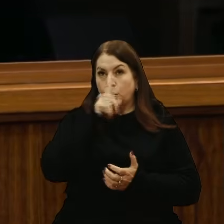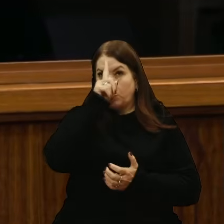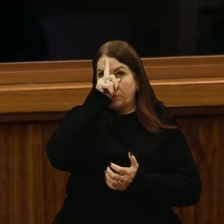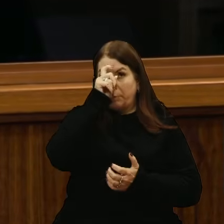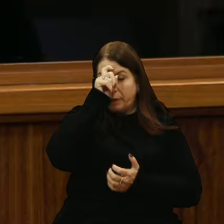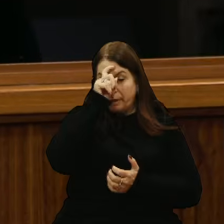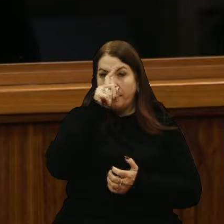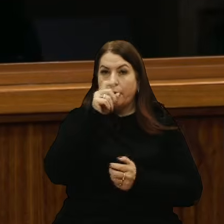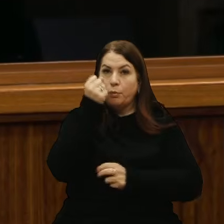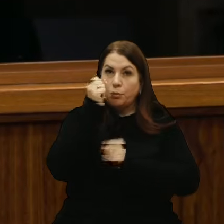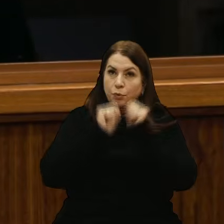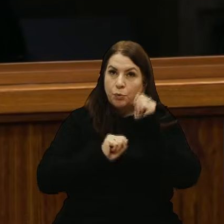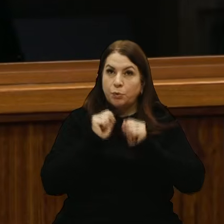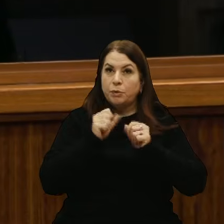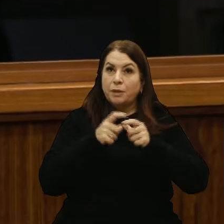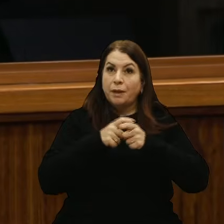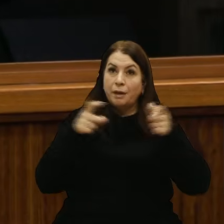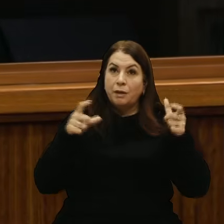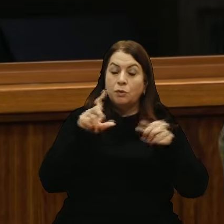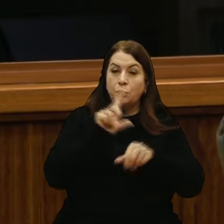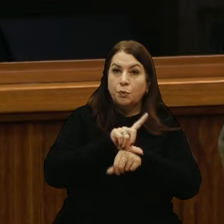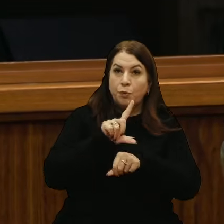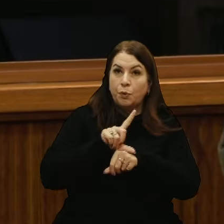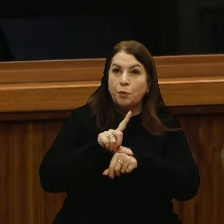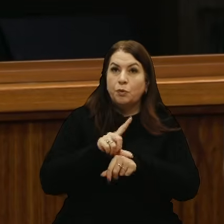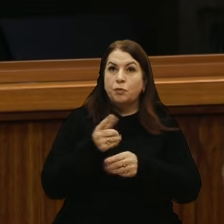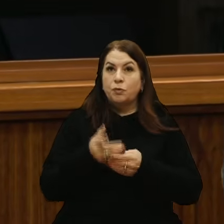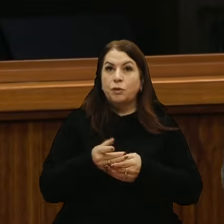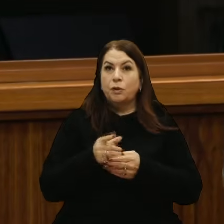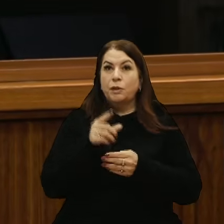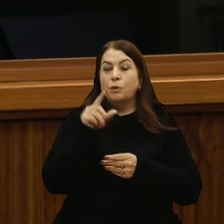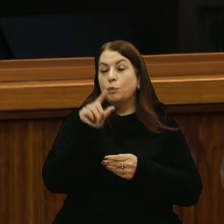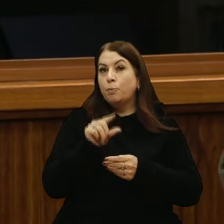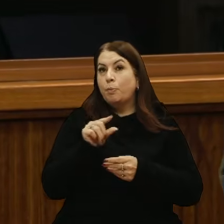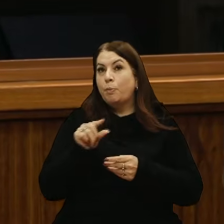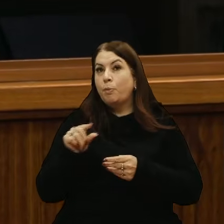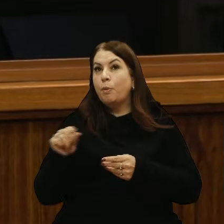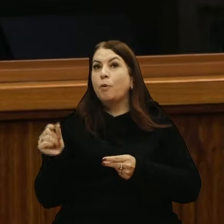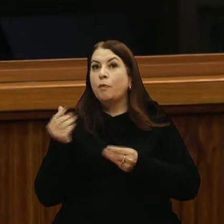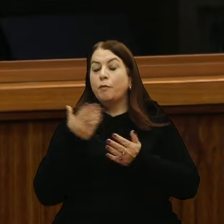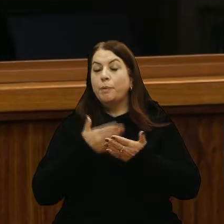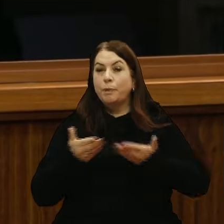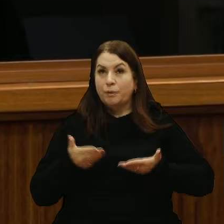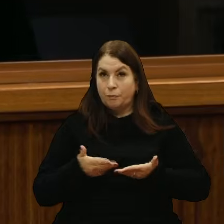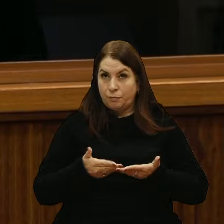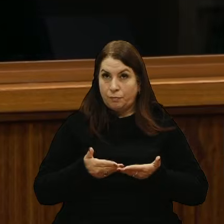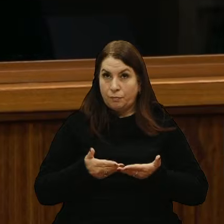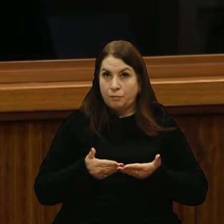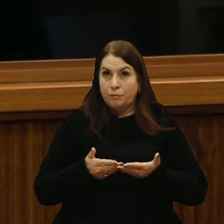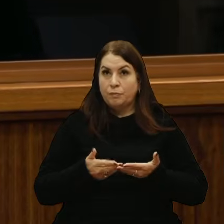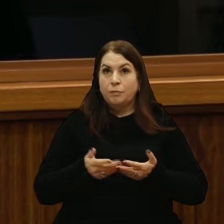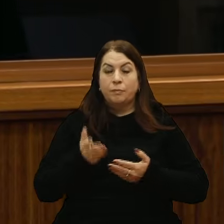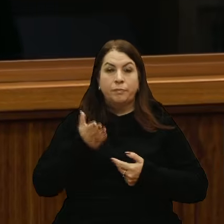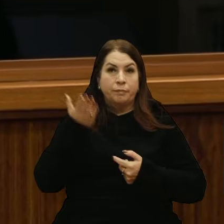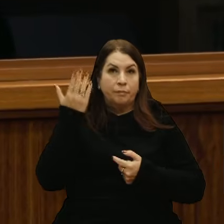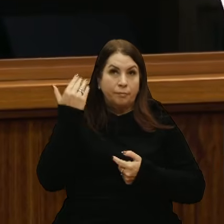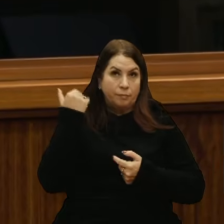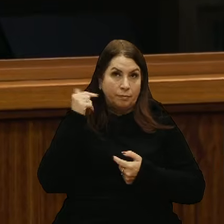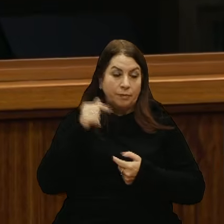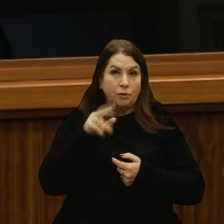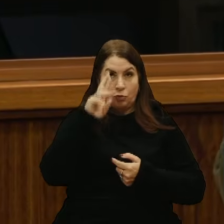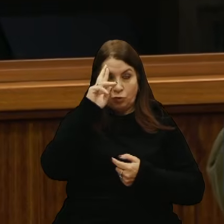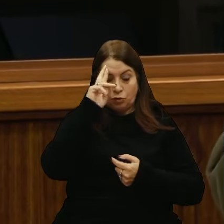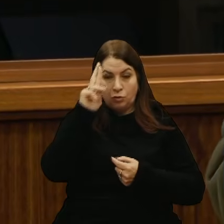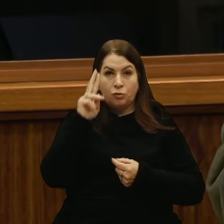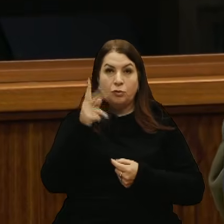hospitais, indústria, grandes comércios, e que aos poucos foi perdendo. À época, o diretor